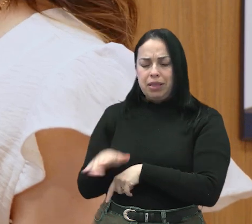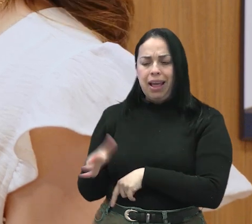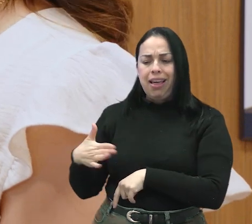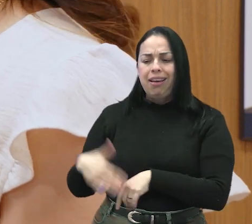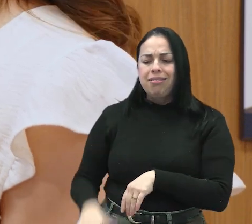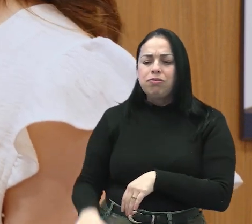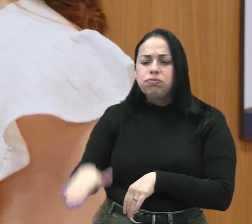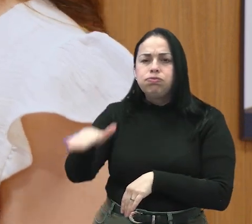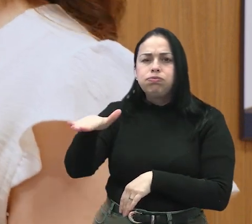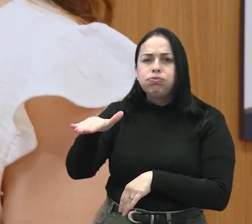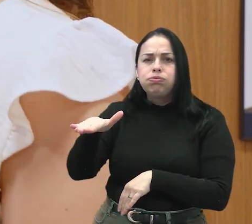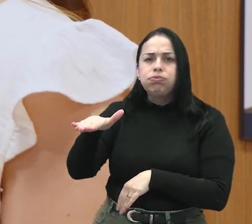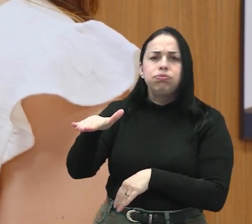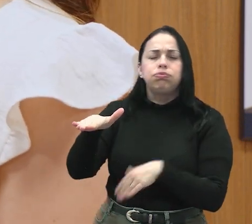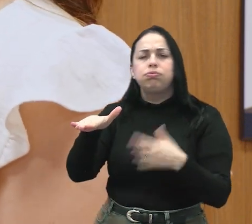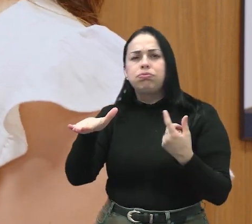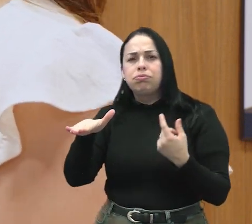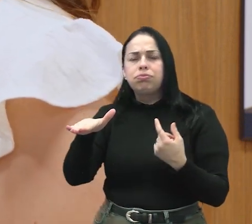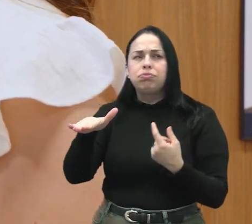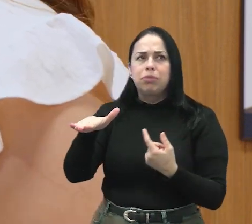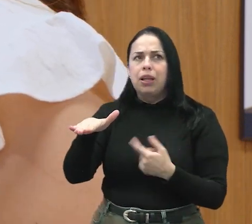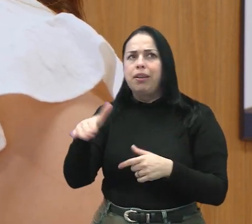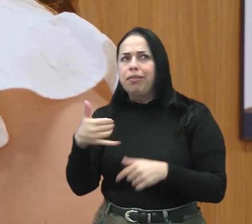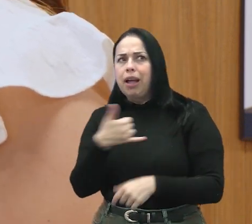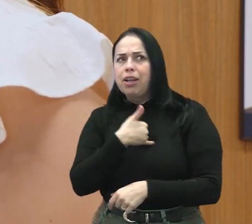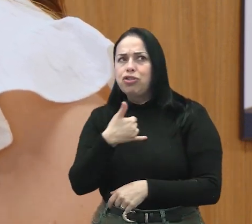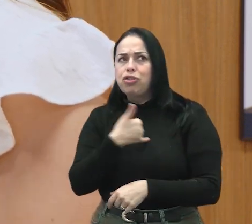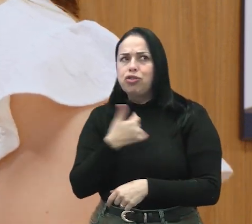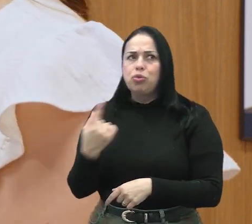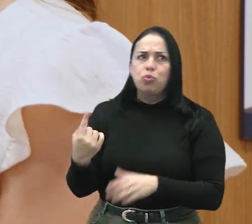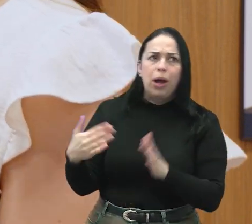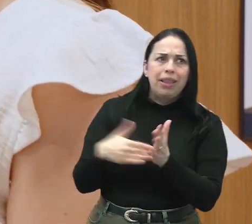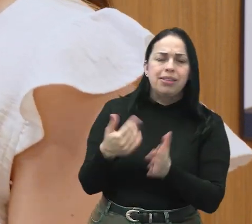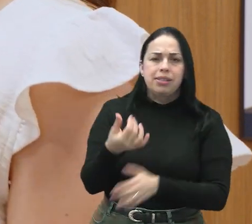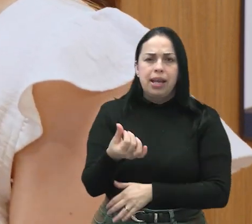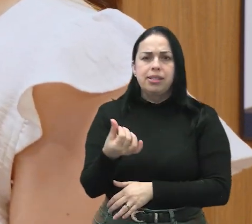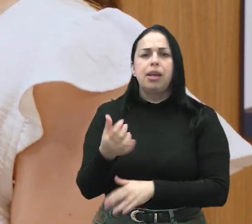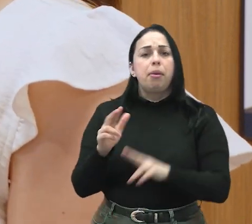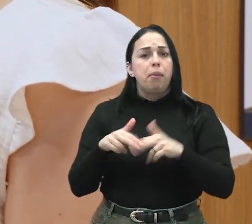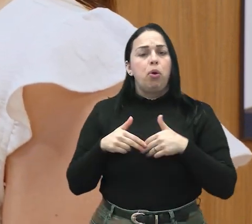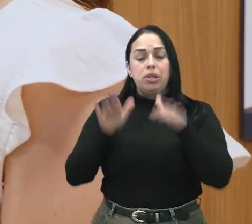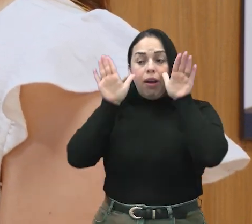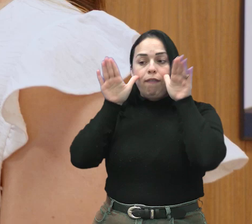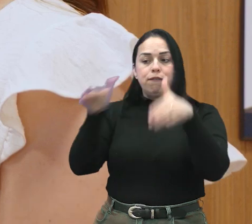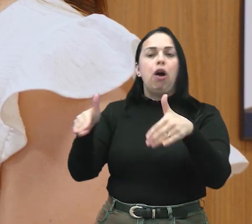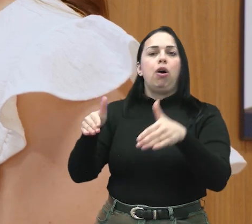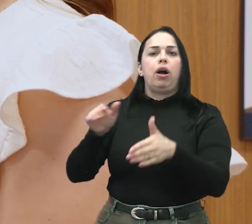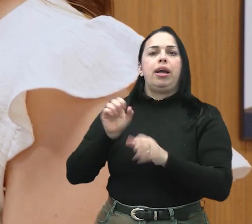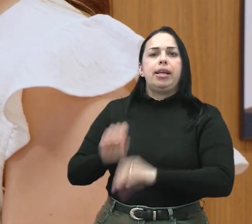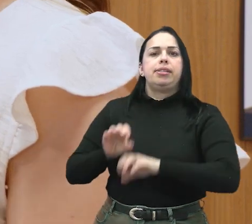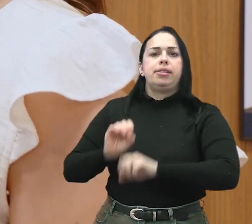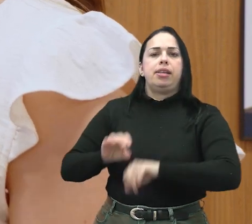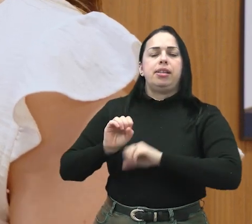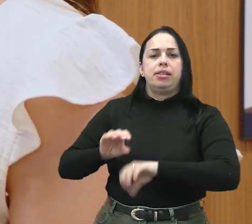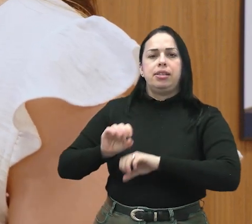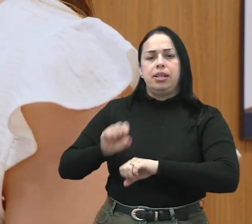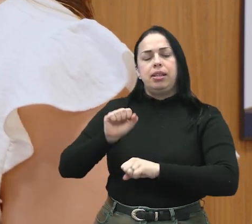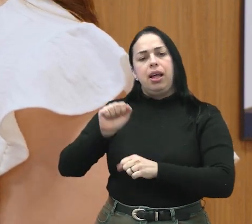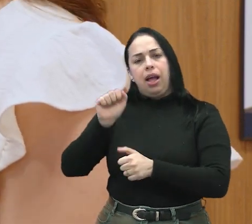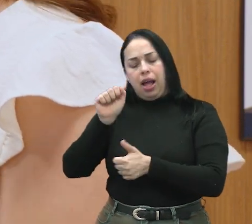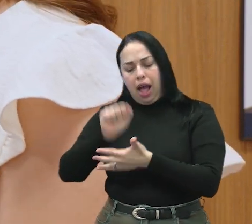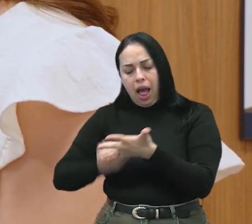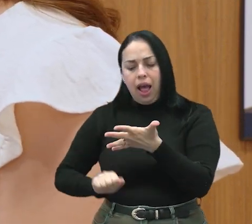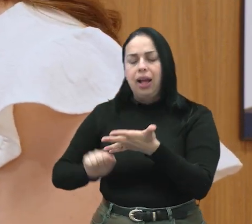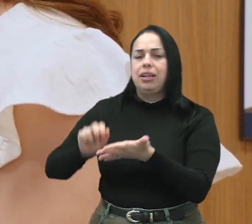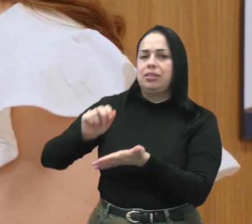primeiro ano, do 1 aos 6 anos de idade. Por isso que a gente está focando bastante na alfabetização nessa primeira